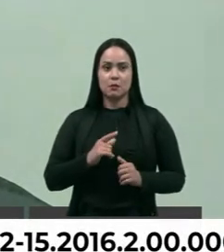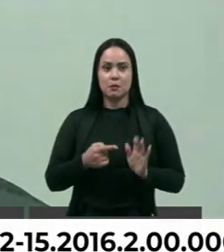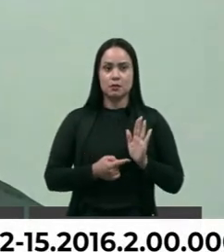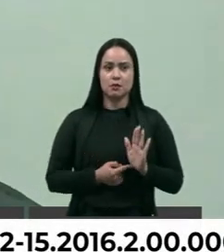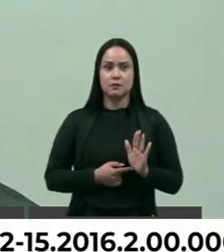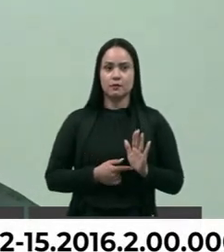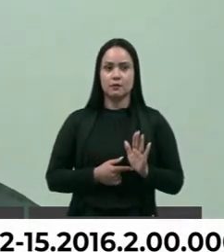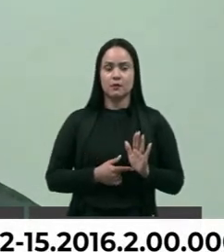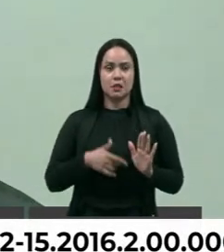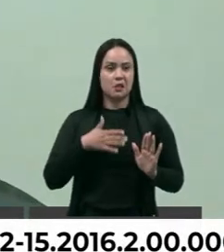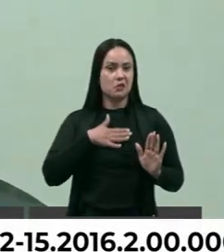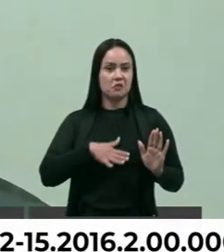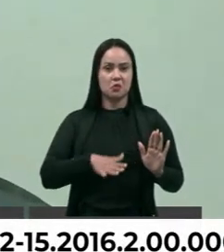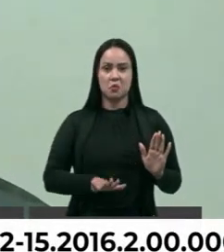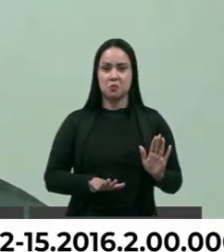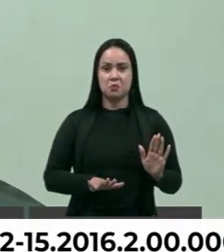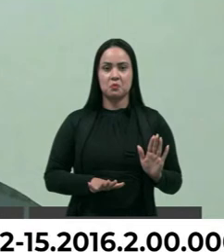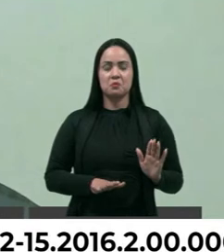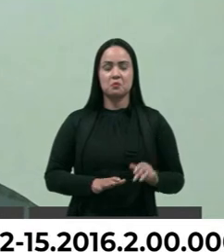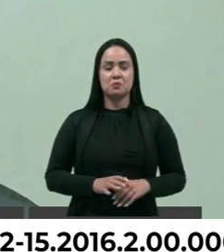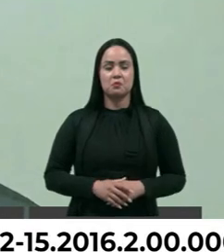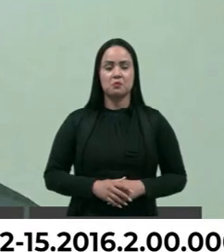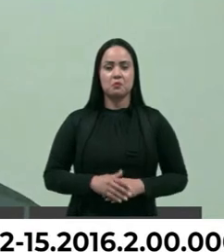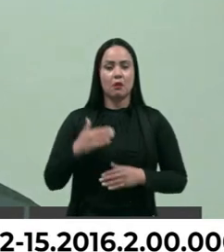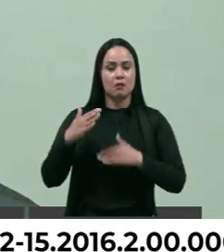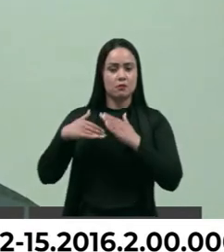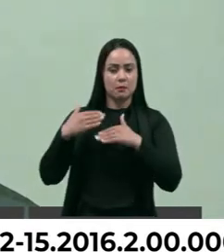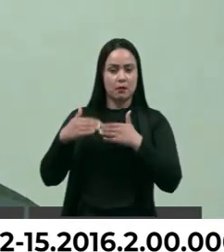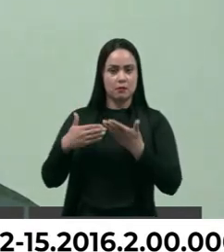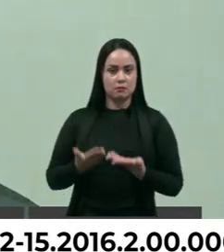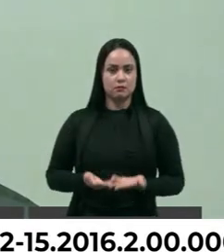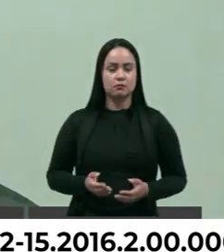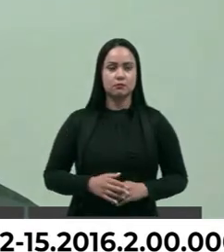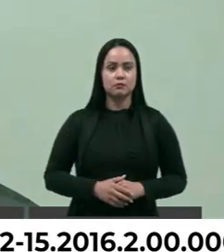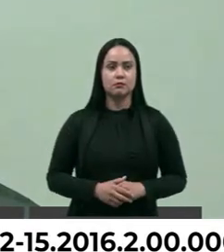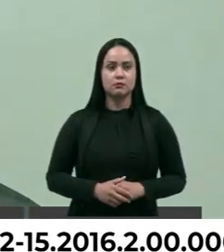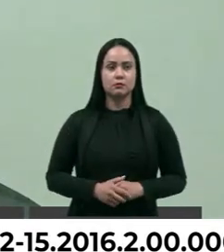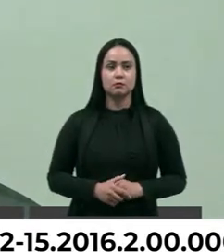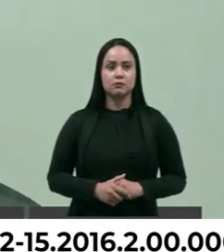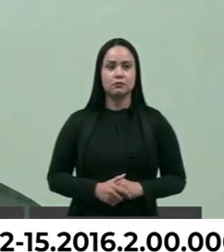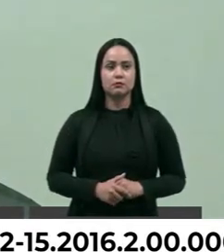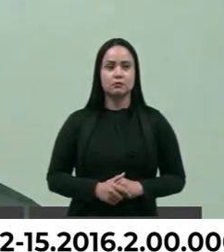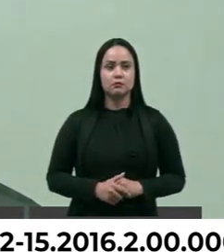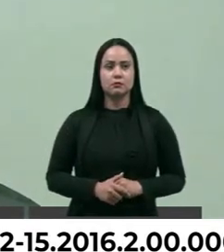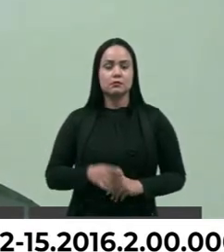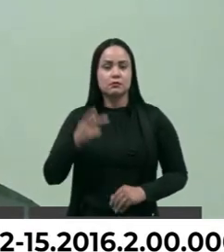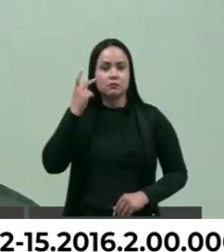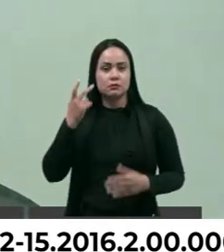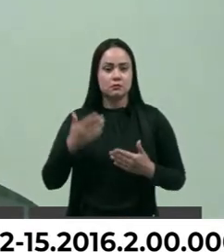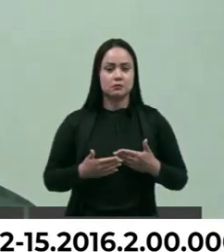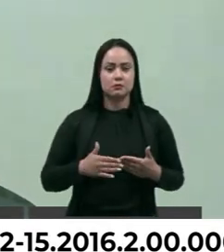considerado insatisfatório o seu desempenho. Ao assim proceder,